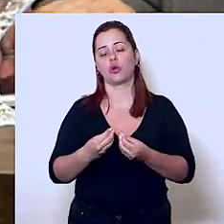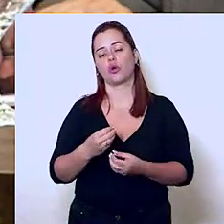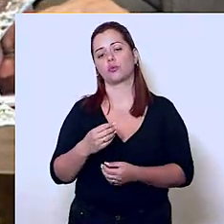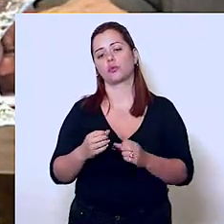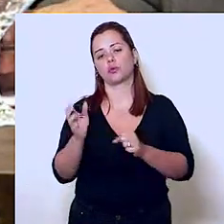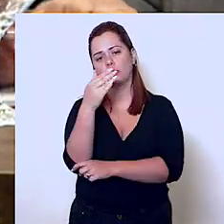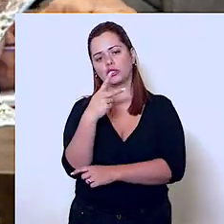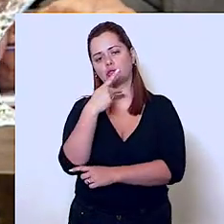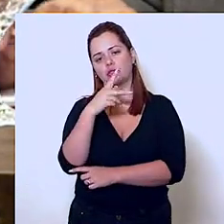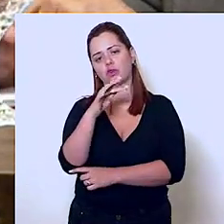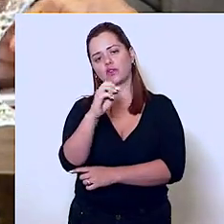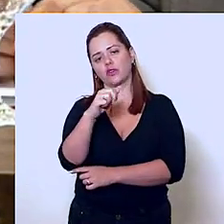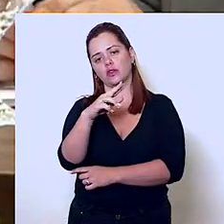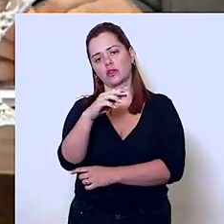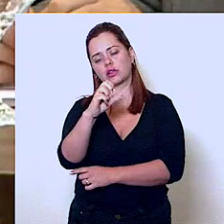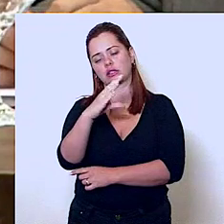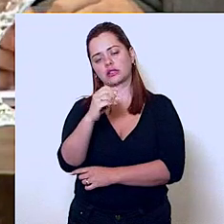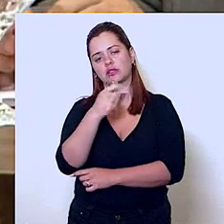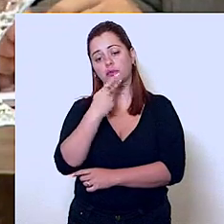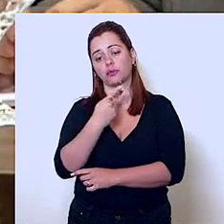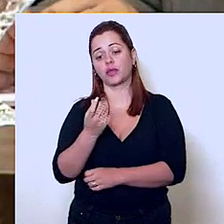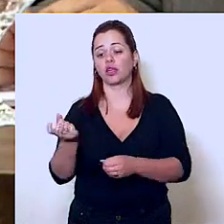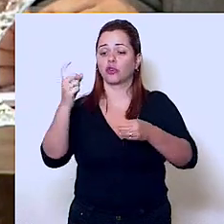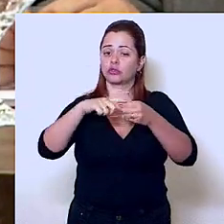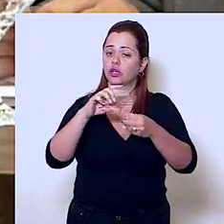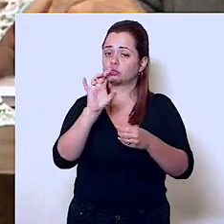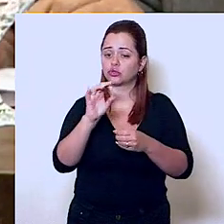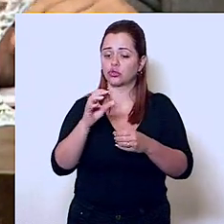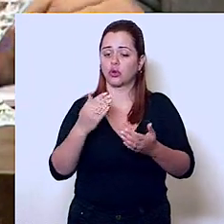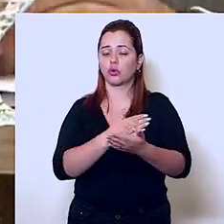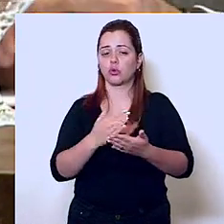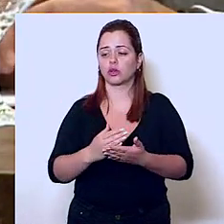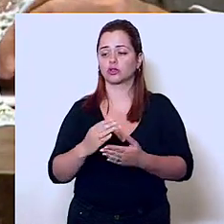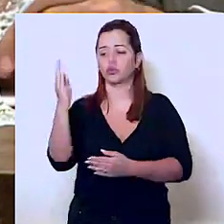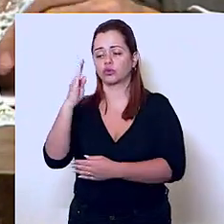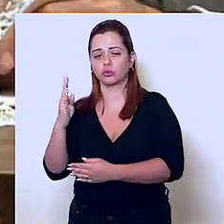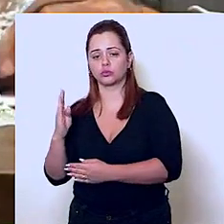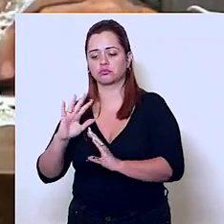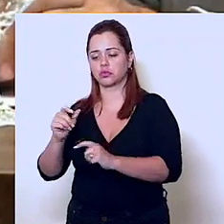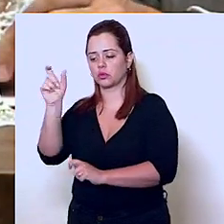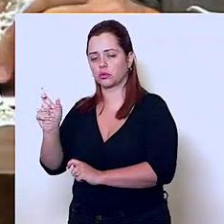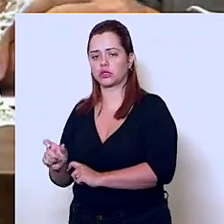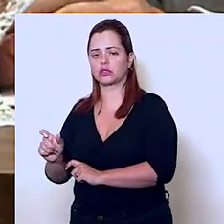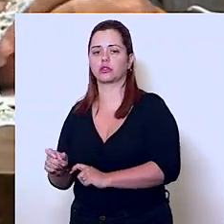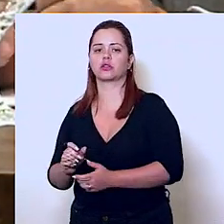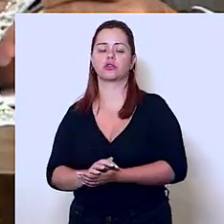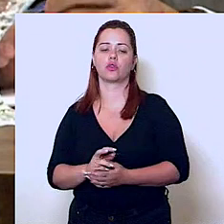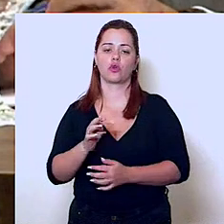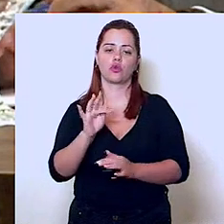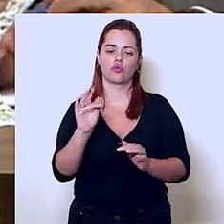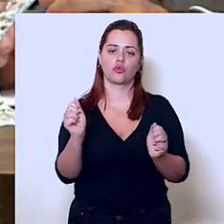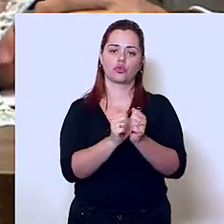para lá, e só voltaram com os outros brasileiros. Então, eu acho que isso foi mais um exemplo que ele deu de